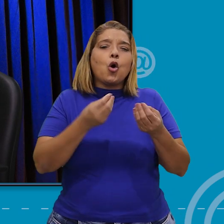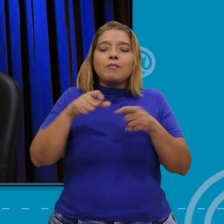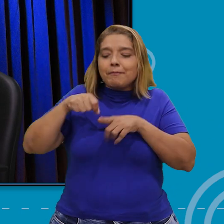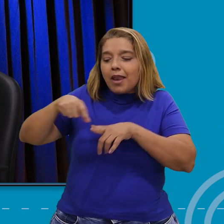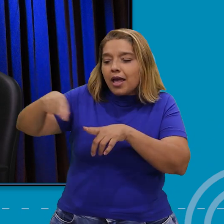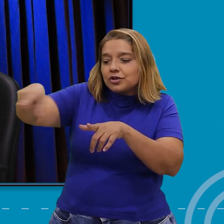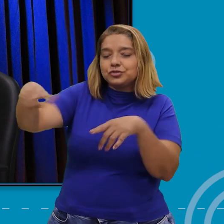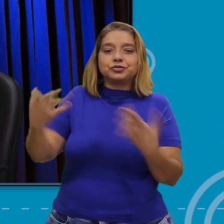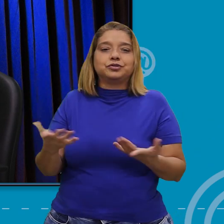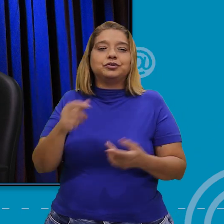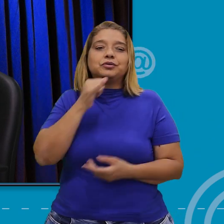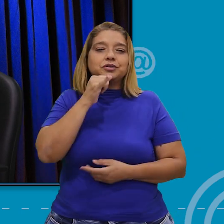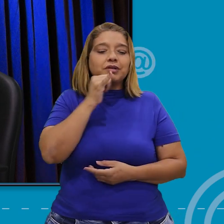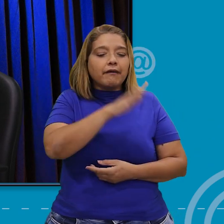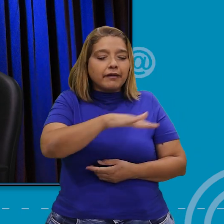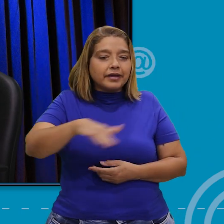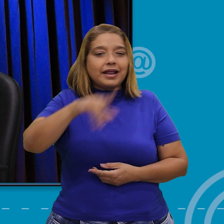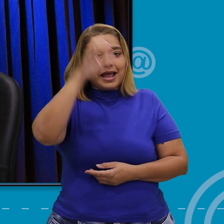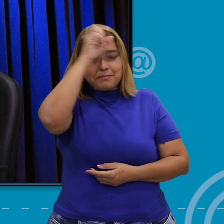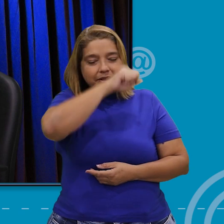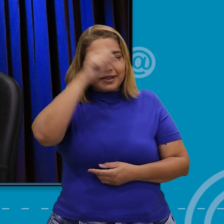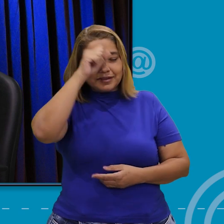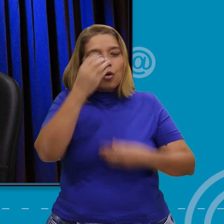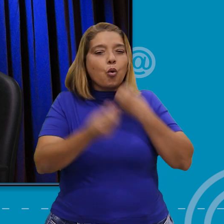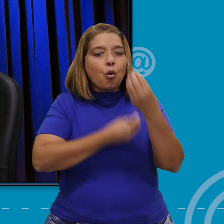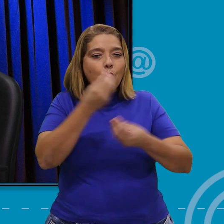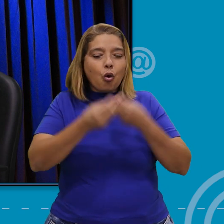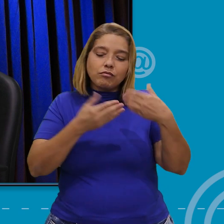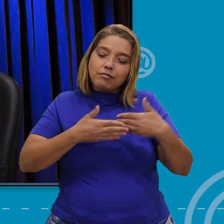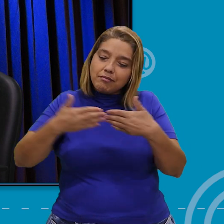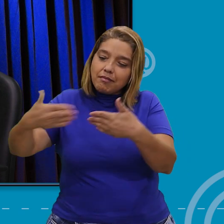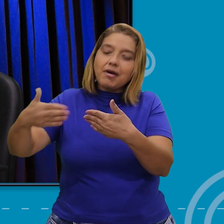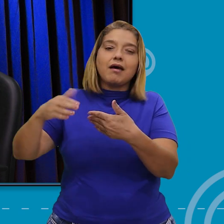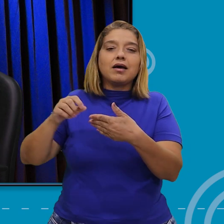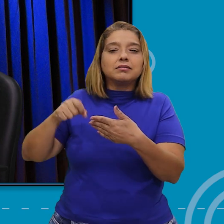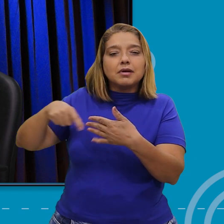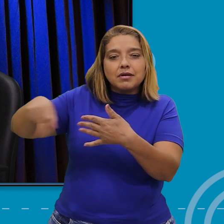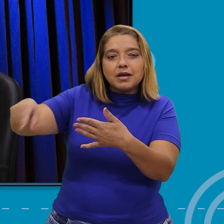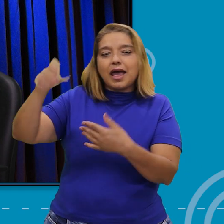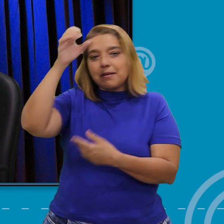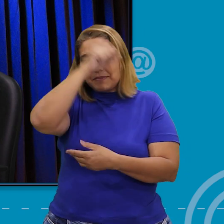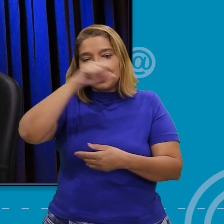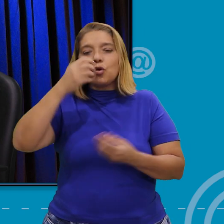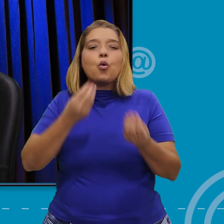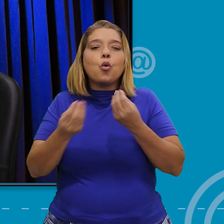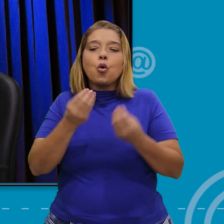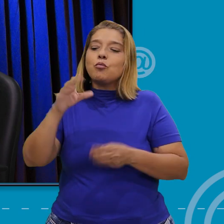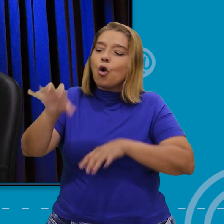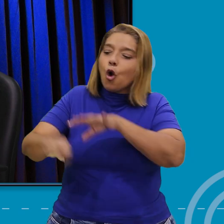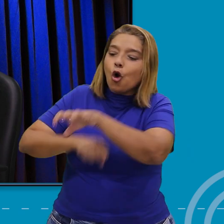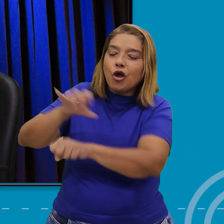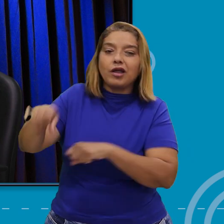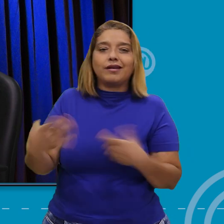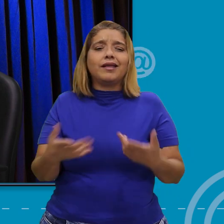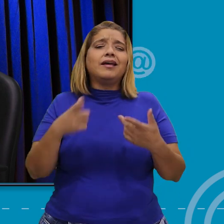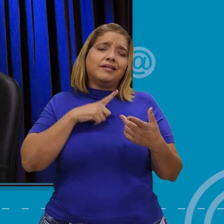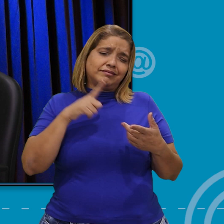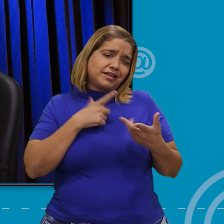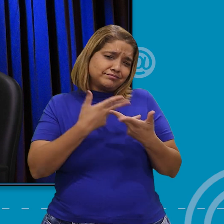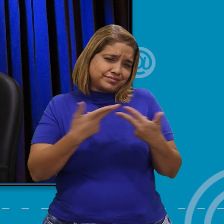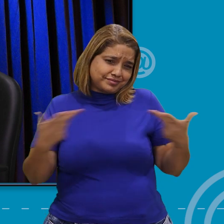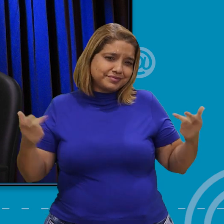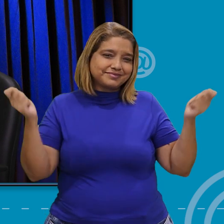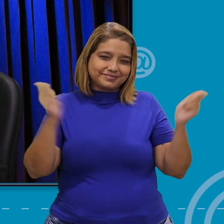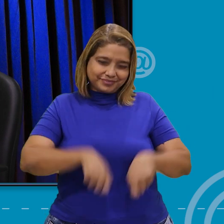do plantio, né? A criança desenhando os processos, depois a criança desenhando como é que foi para comer aquilo. Nossa, é